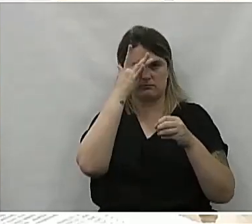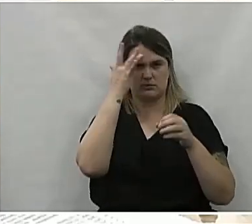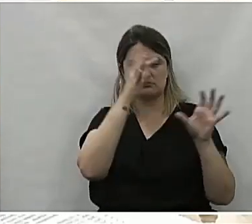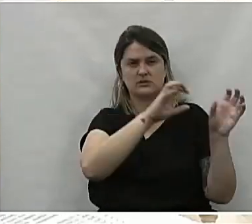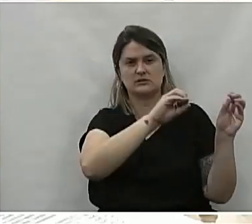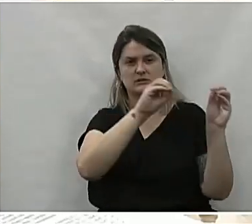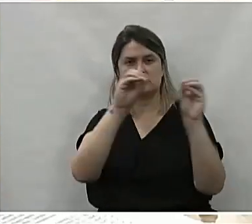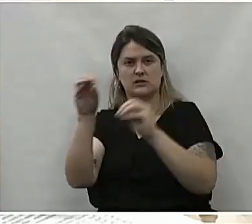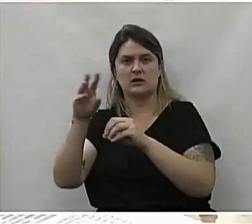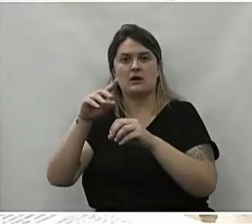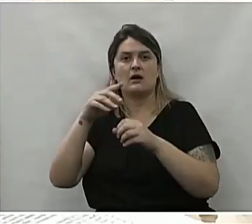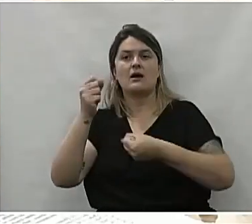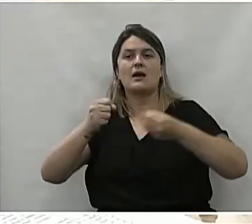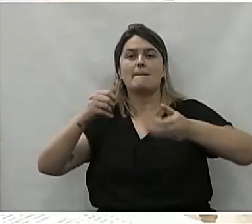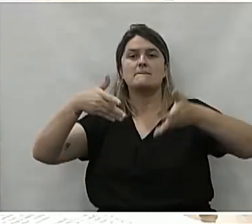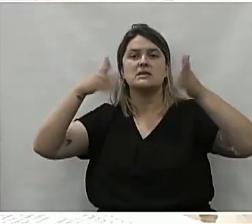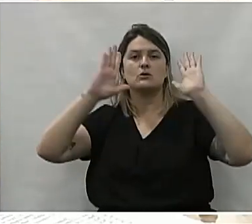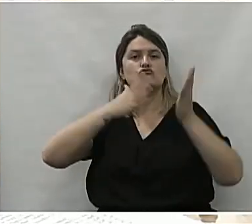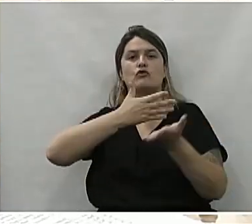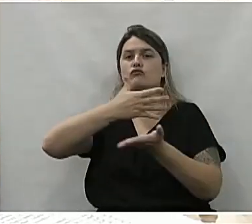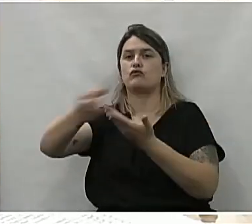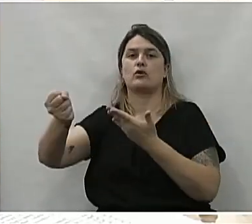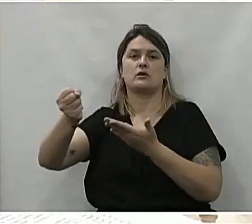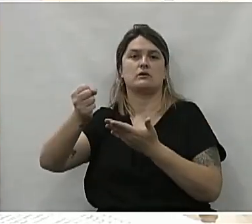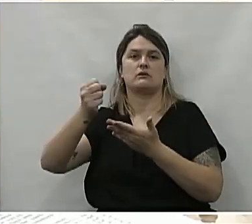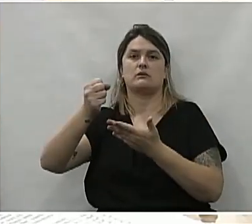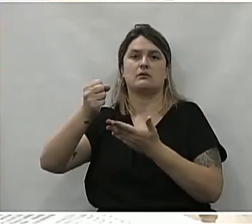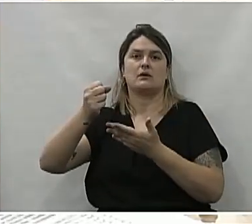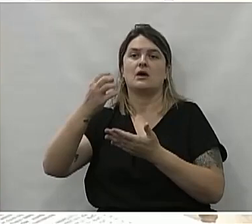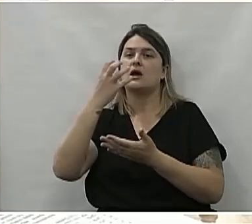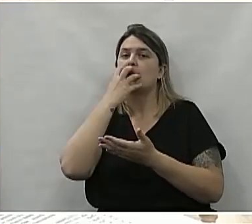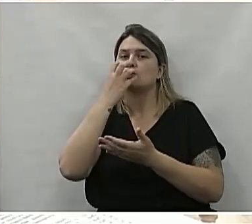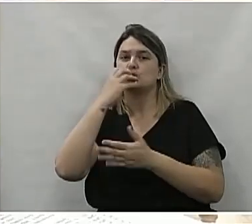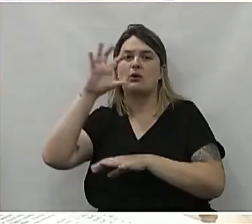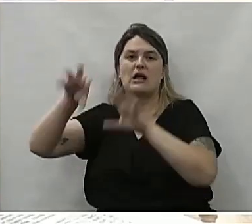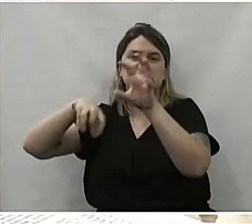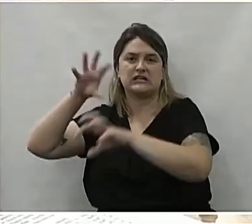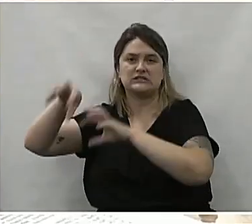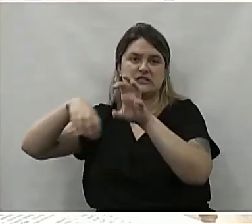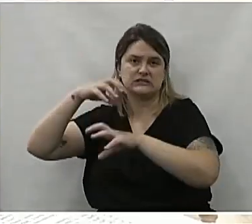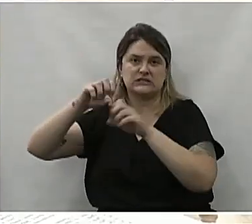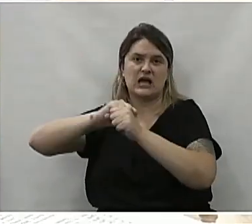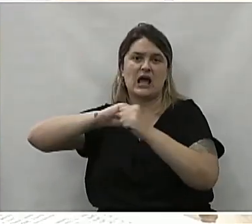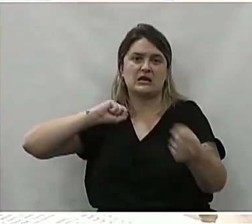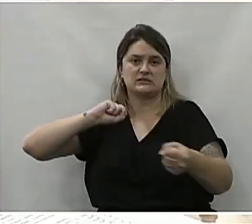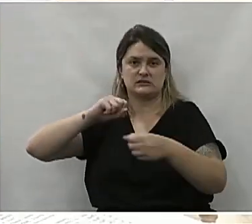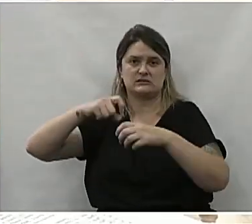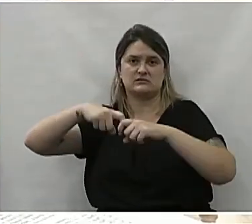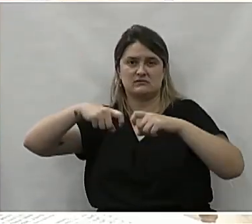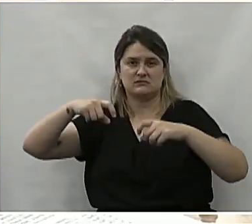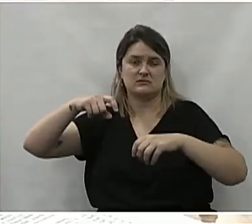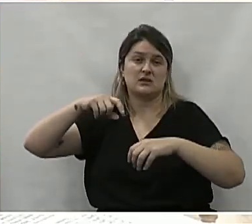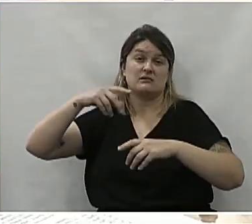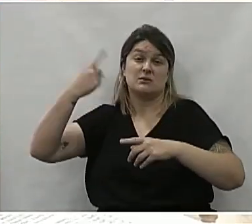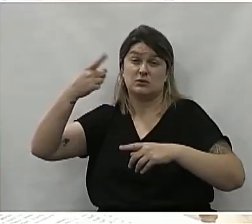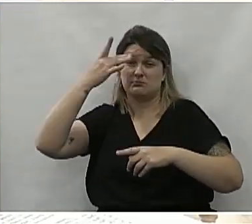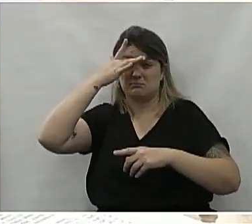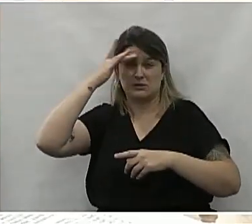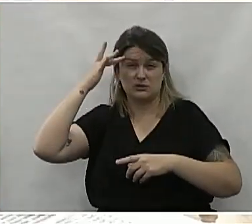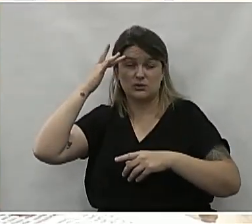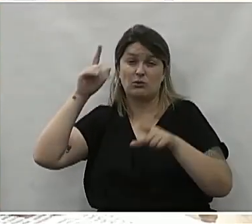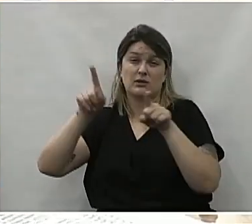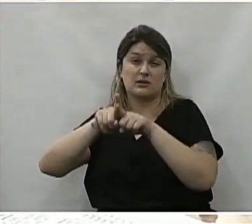tiram o lixo Depois que o lixeiro passa Aí o que acontece Os cachorros vão lá Arrebentam o saco de lixo Os próprios catadores De